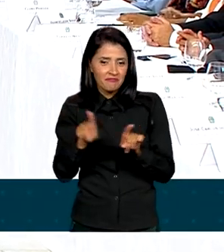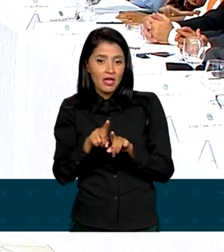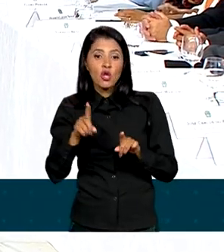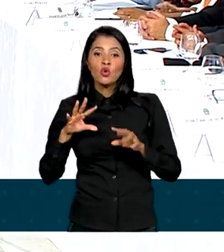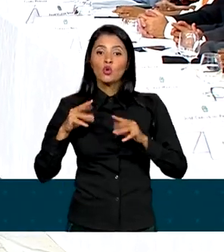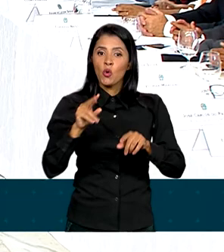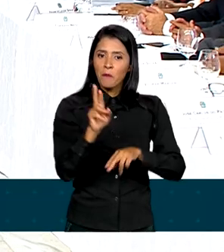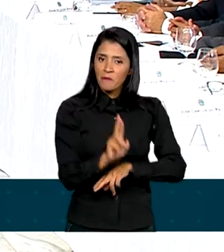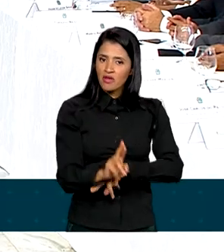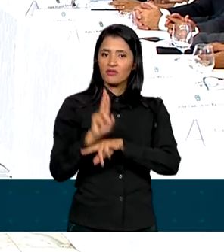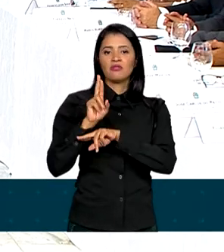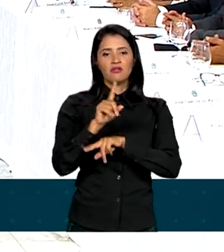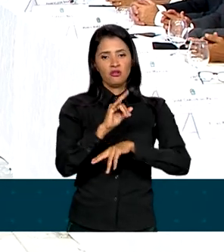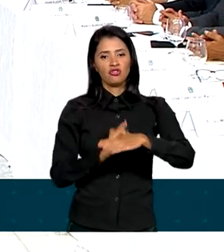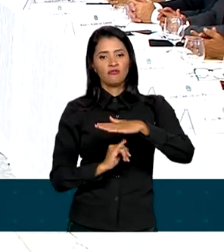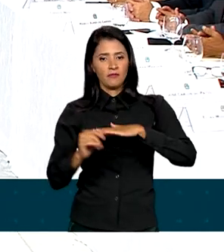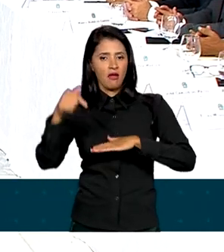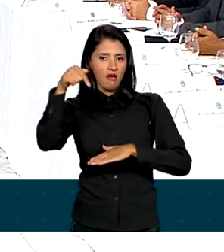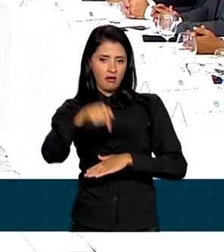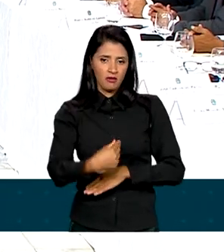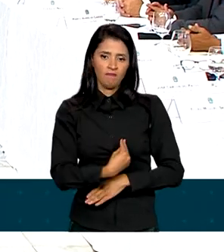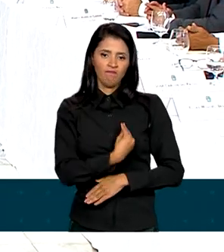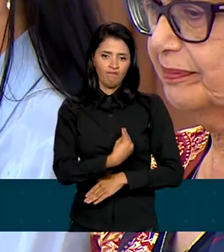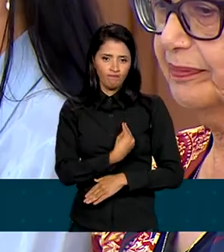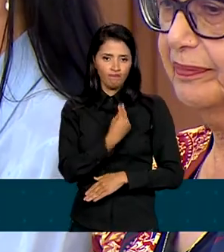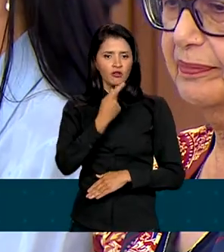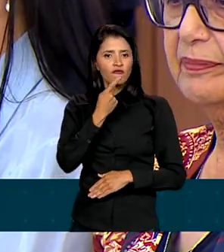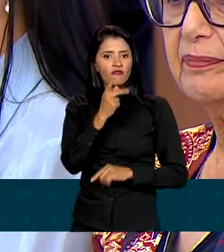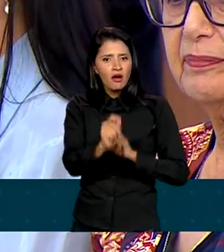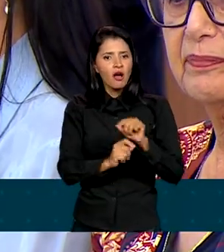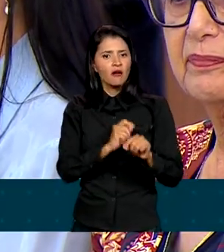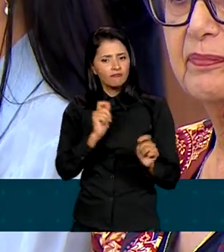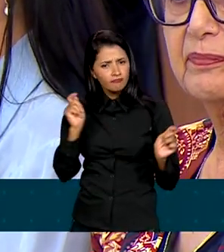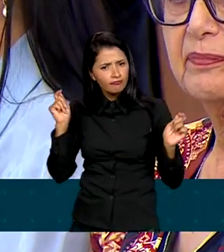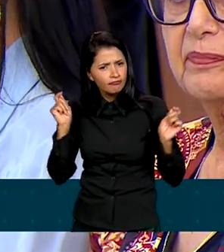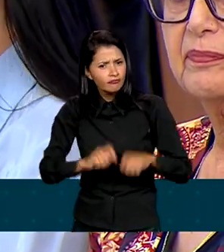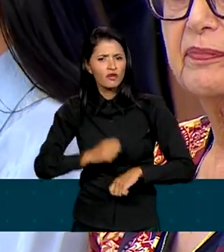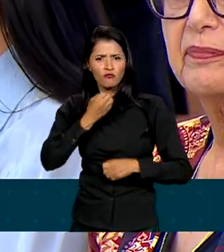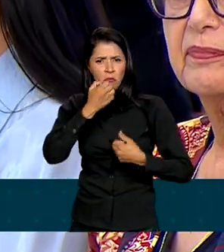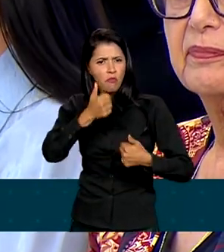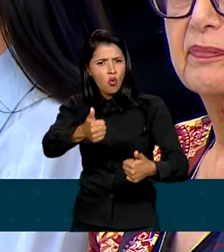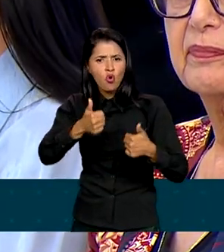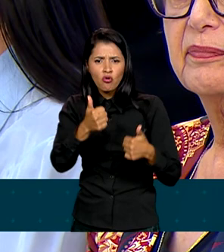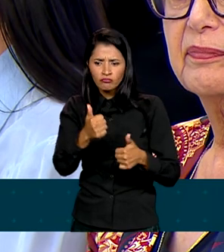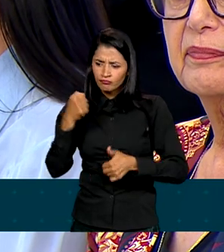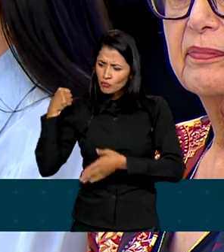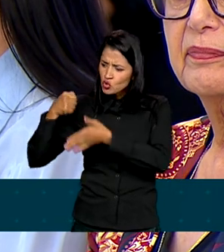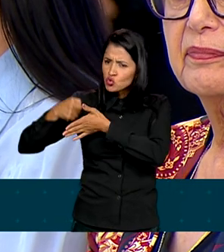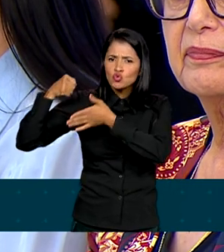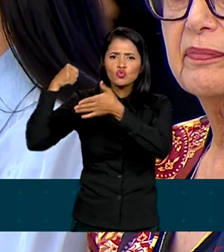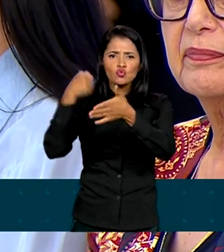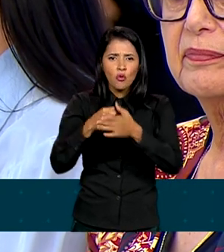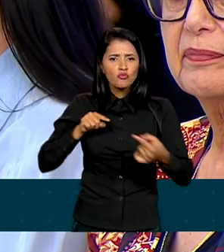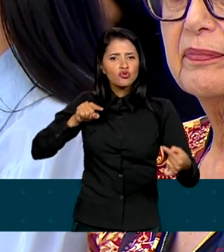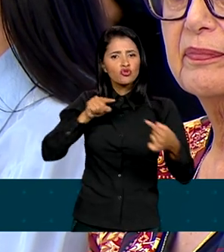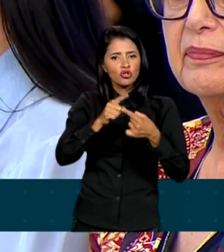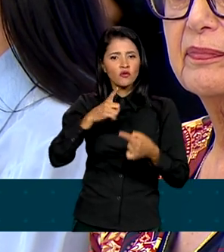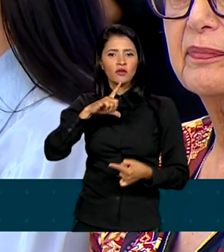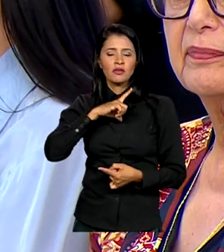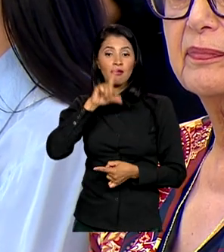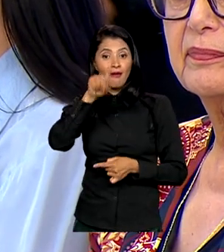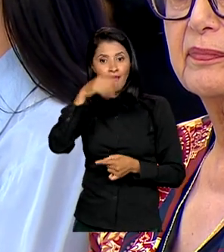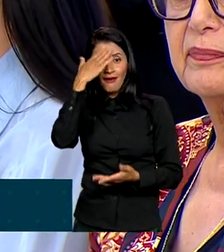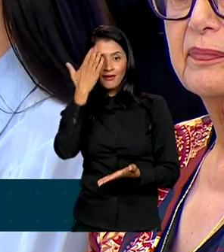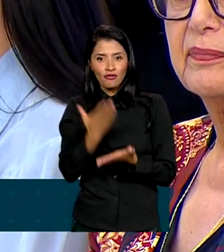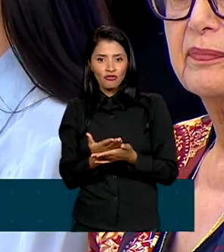representantes de entidades que estão aqui, dizer que valeu a pena e vale a pena lutar por os objetivos que nós temos, que é